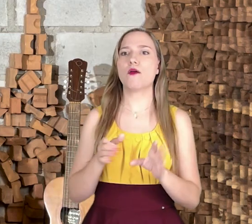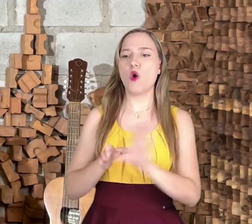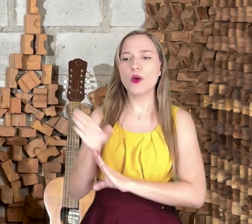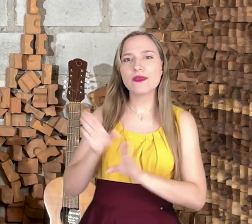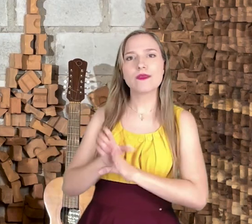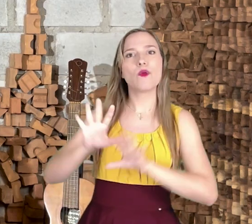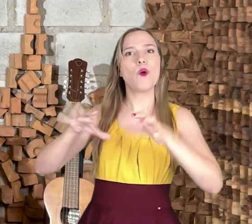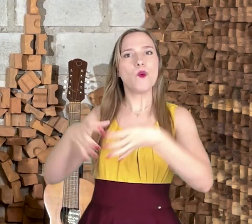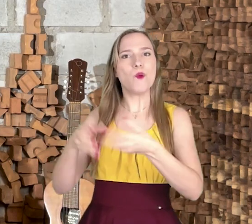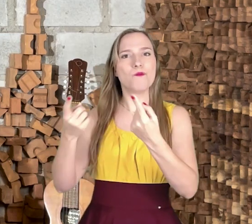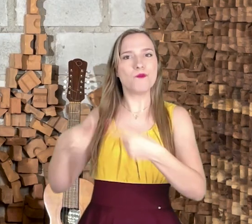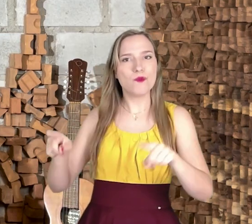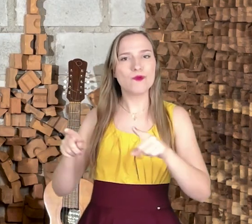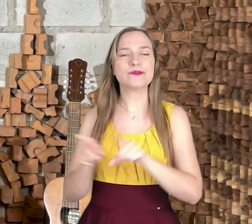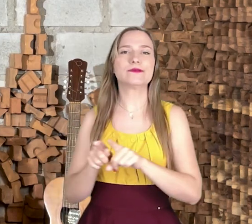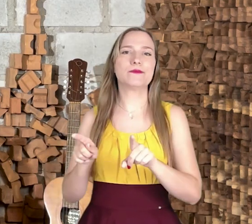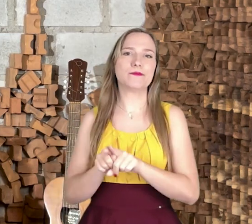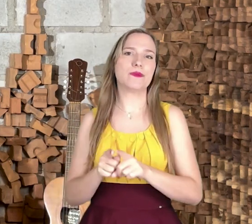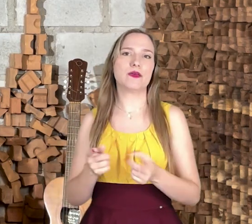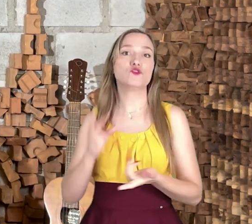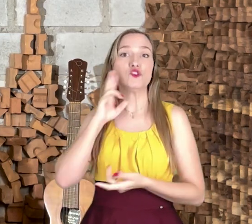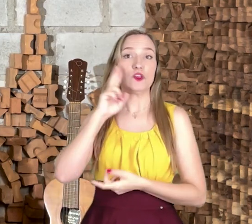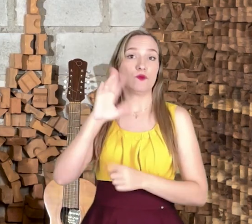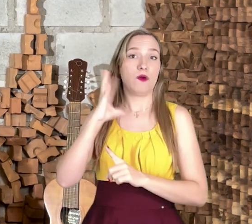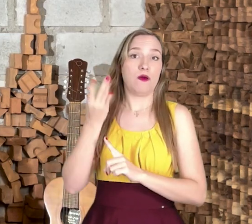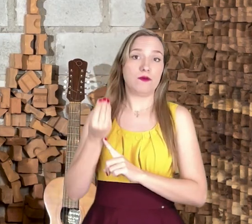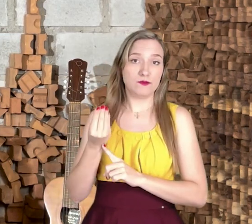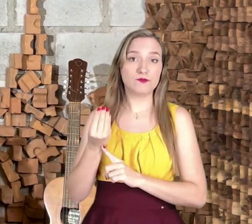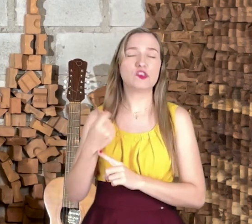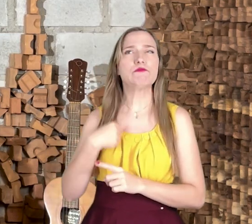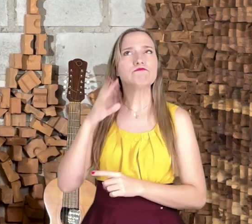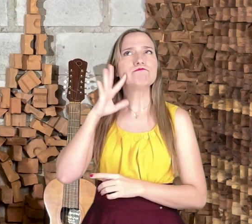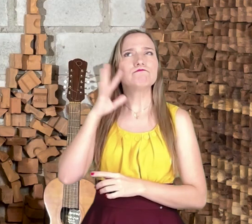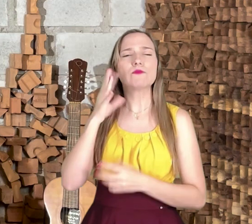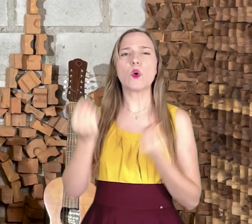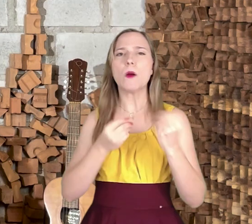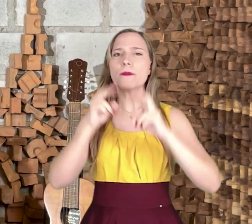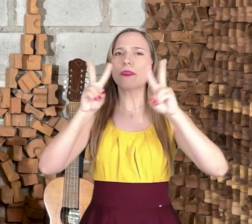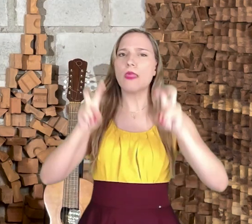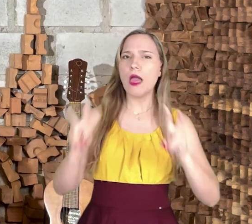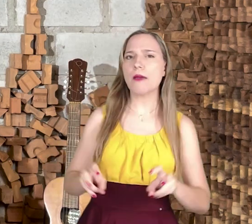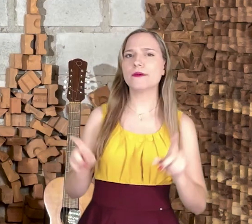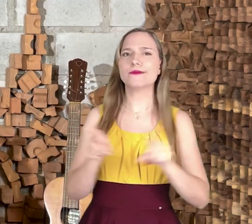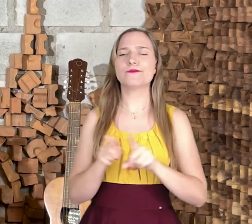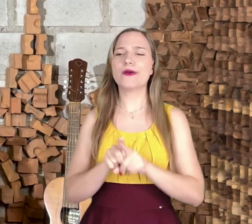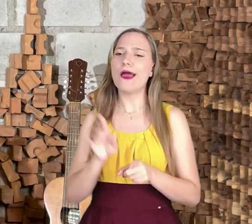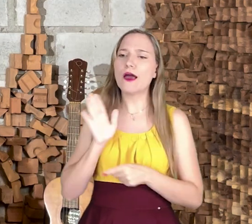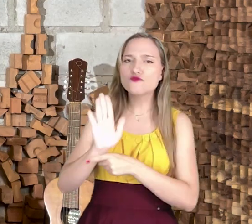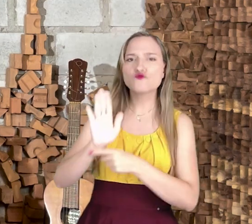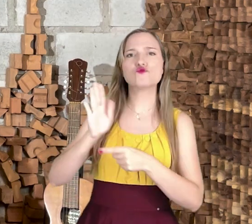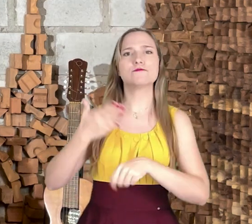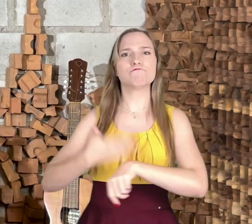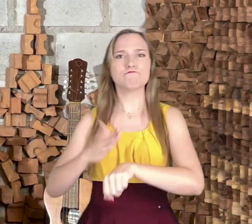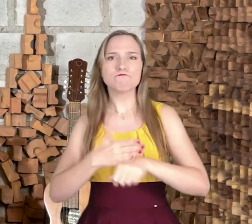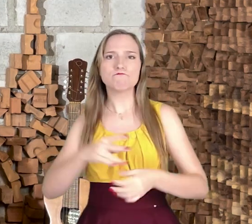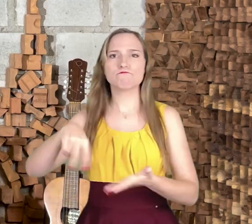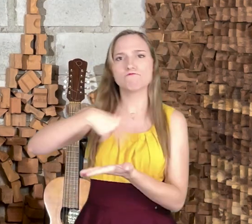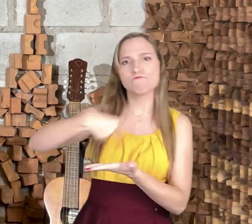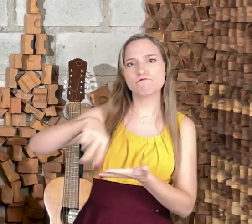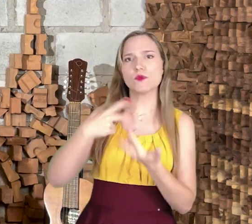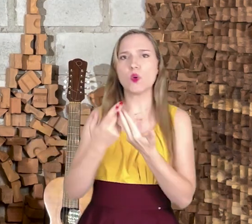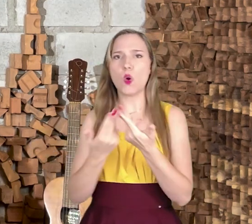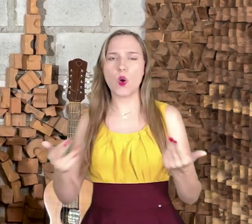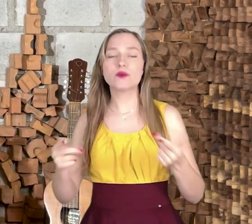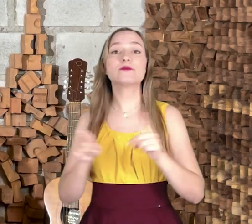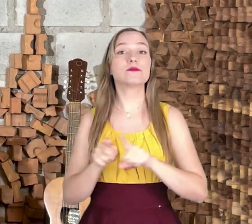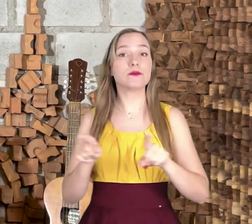como diretor de arte, elaborando temas e ajudando na coreografia e ajudando na elaboração artística